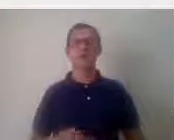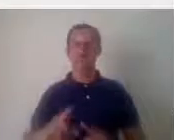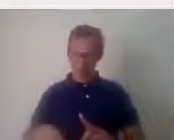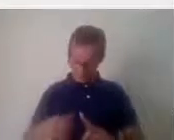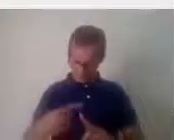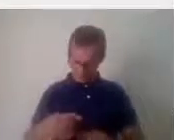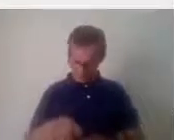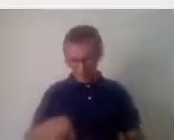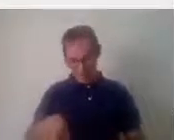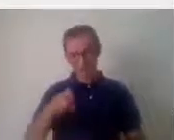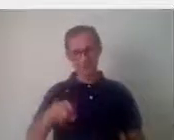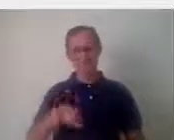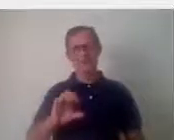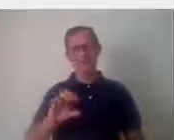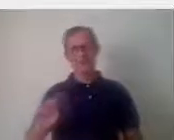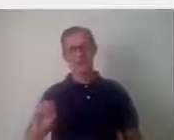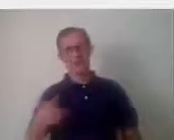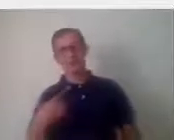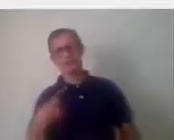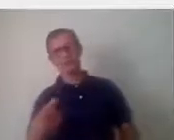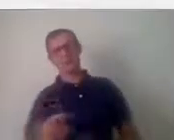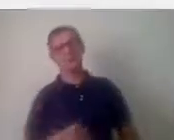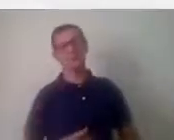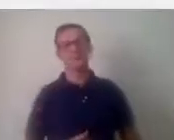Depois em x, de 0 a 1.